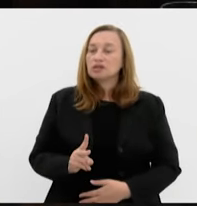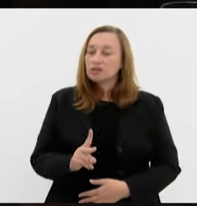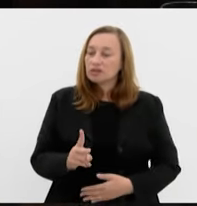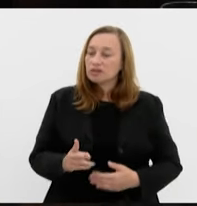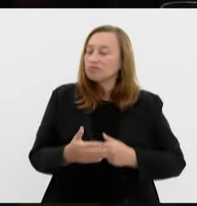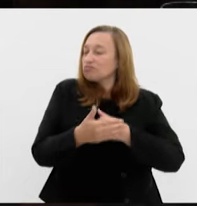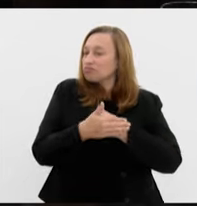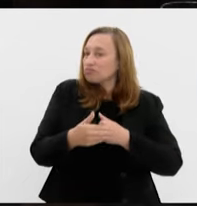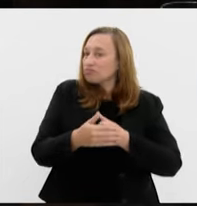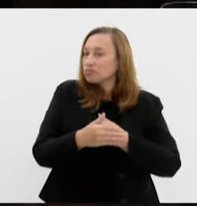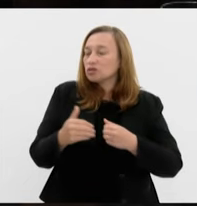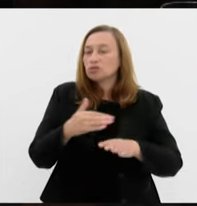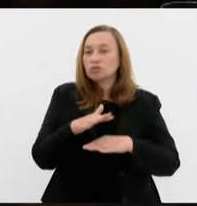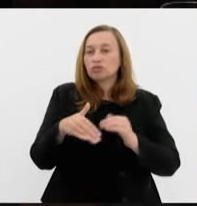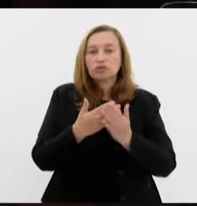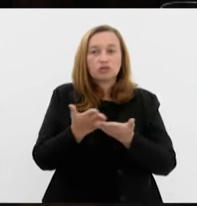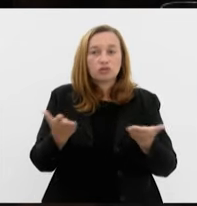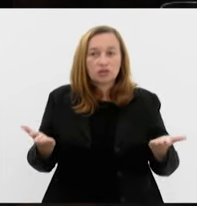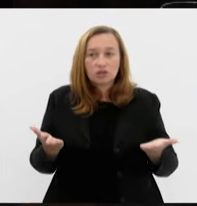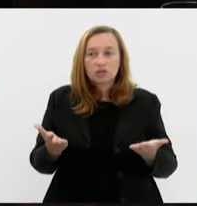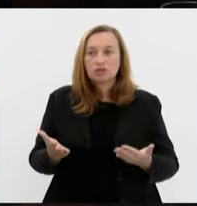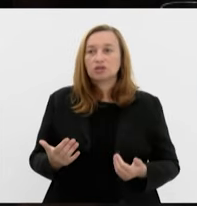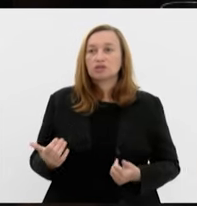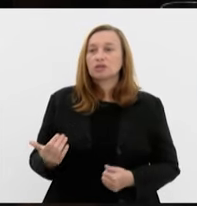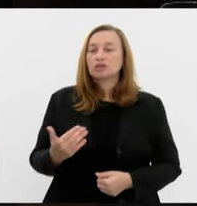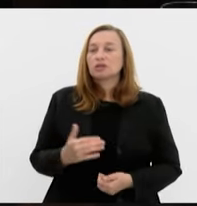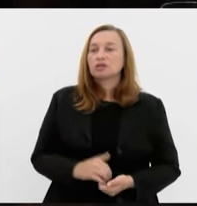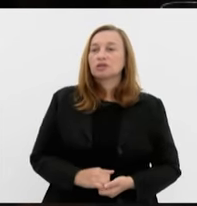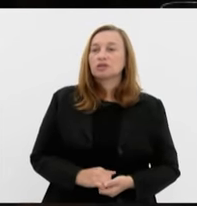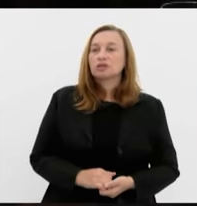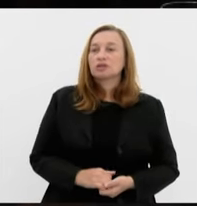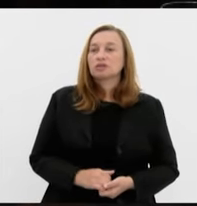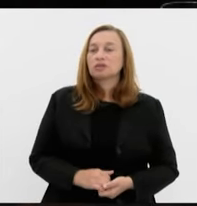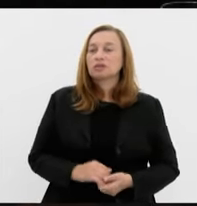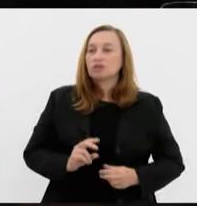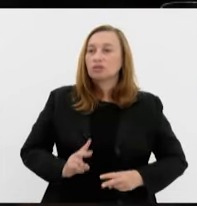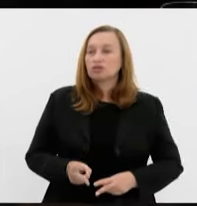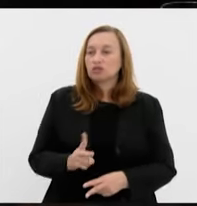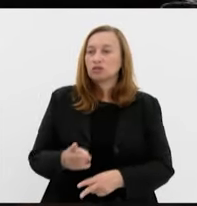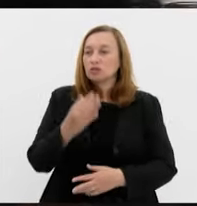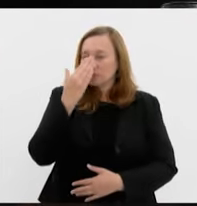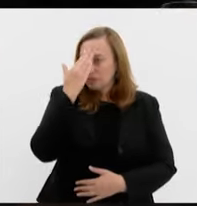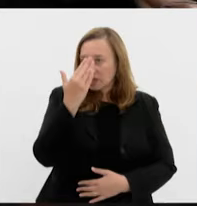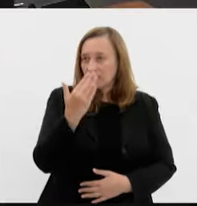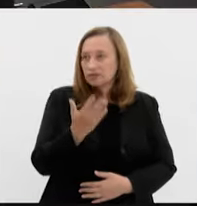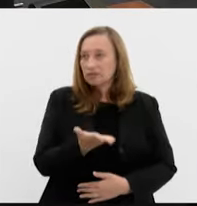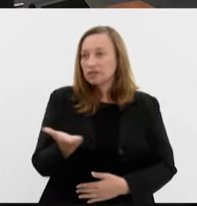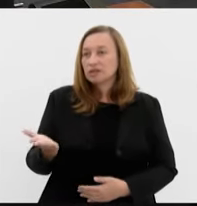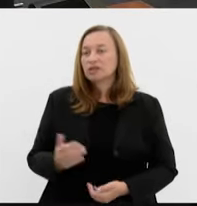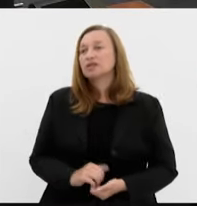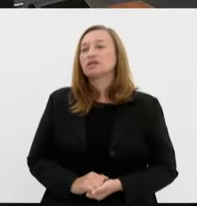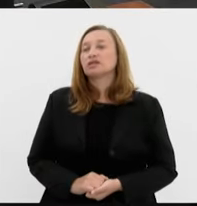sempre gentil com todos tá vou passar para aqui que eu tenho uma agenda externa tá meu muito obrigado